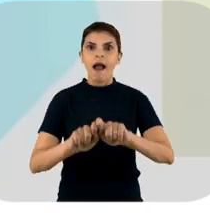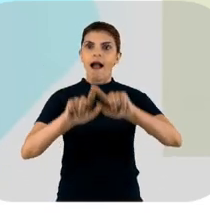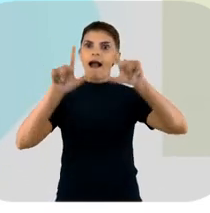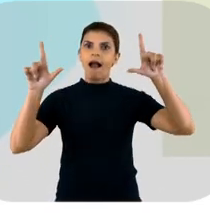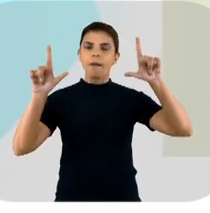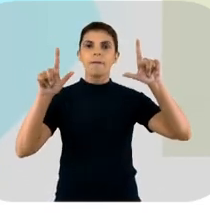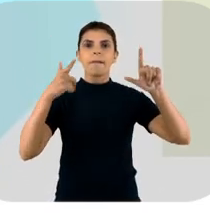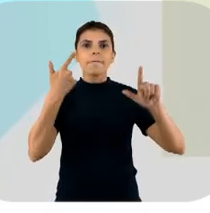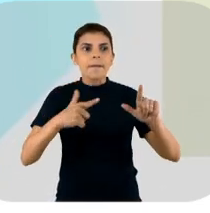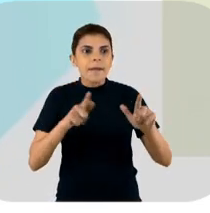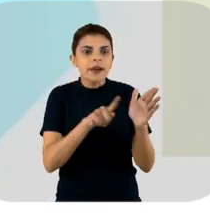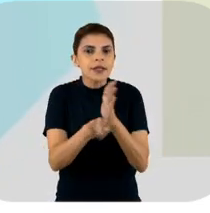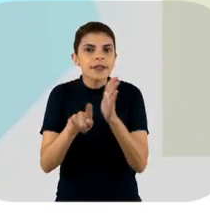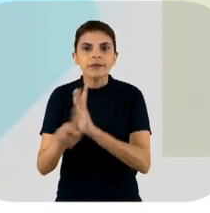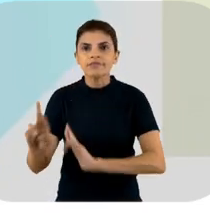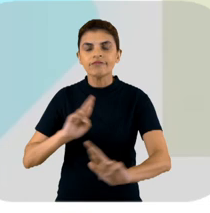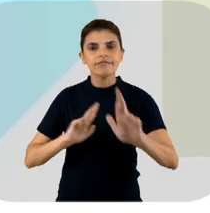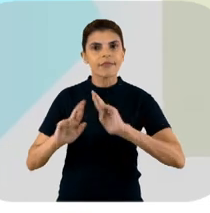ampliar